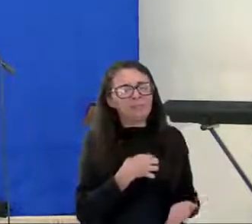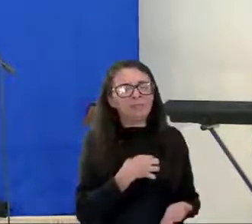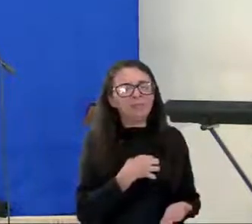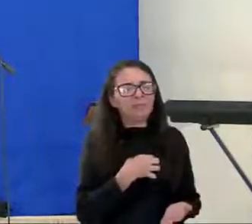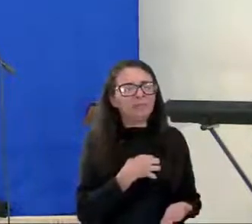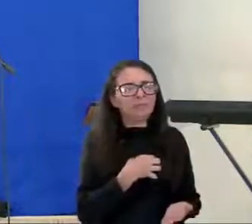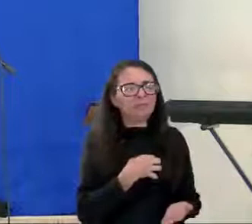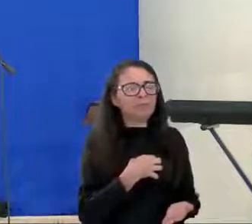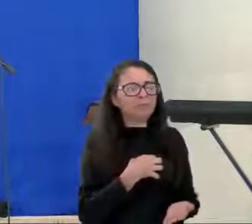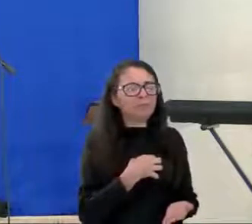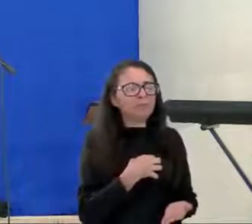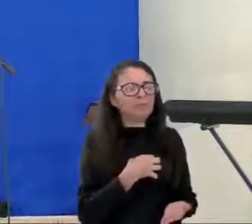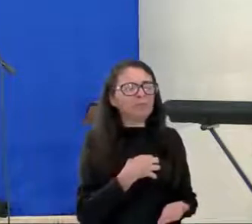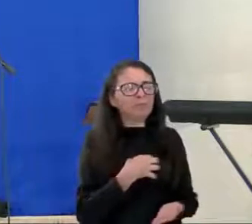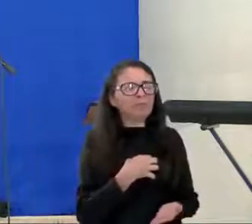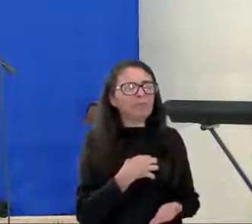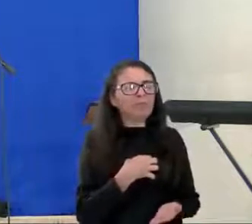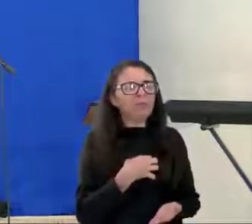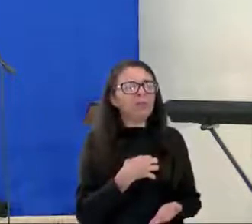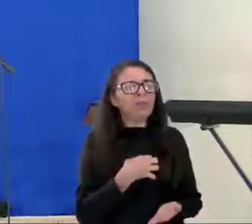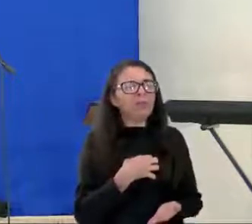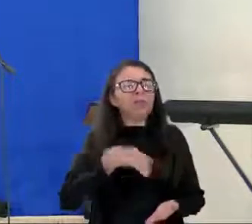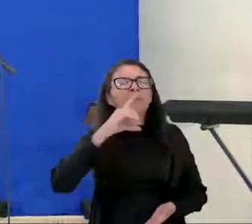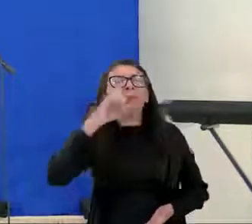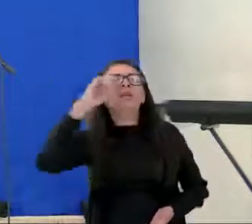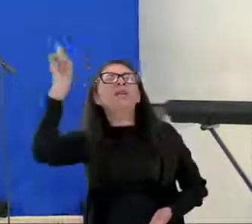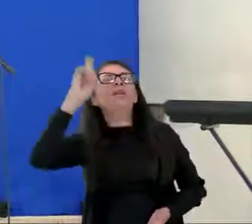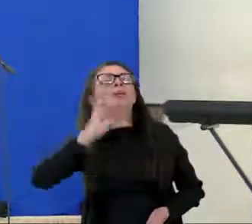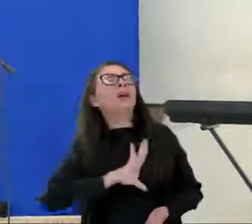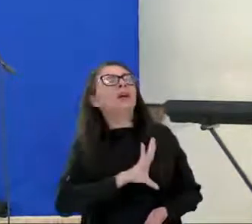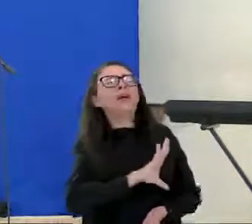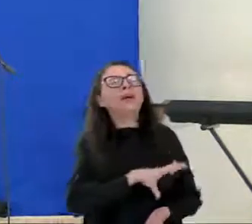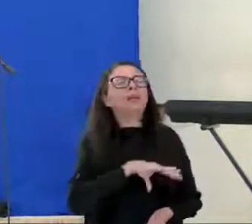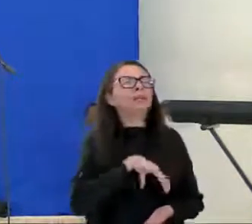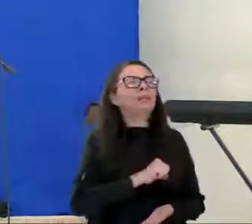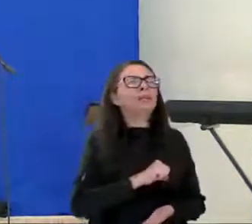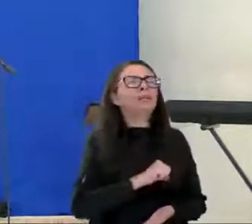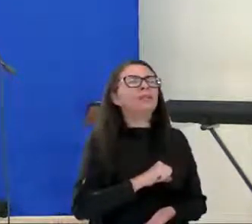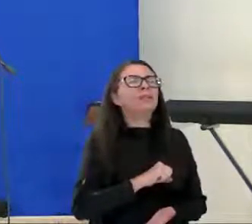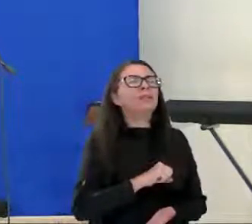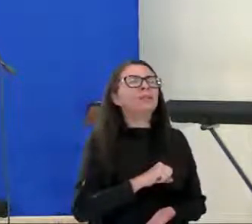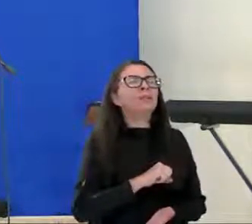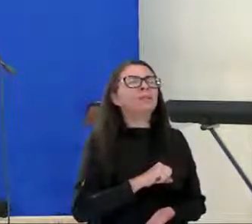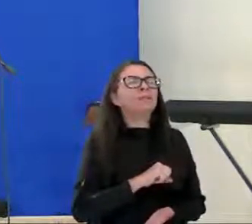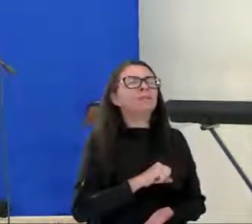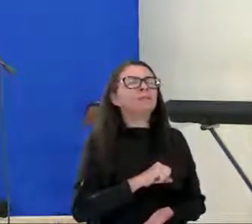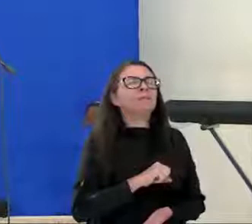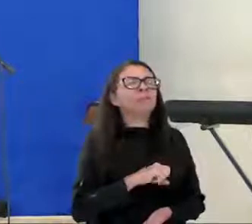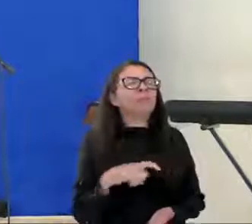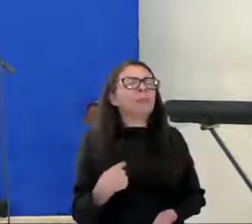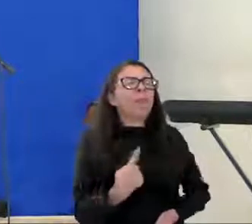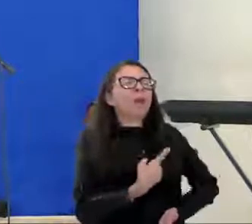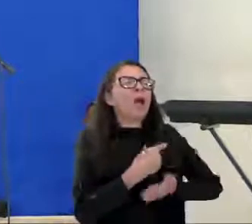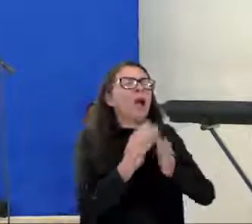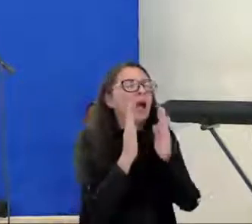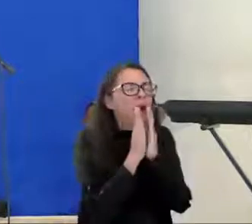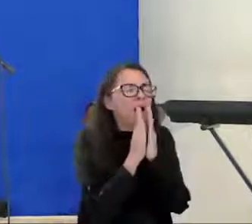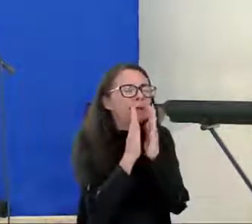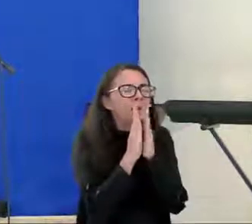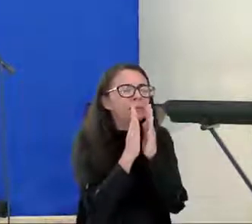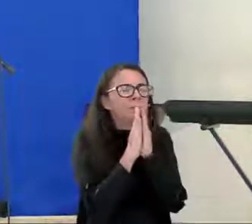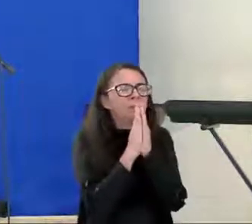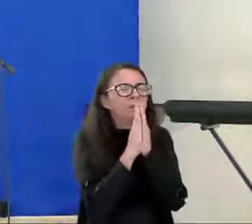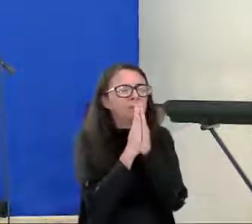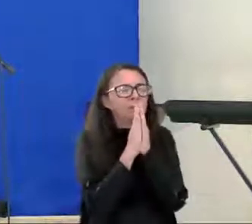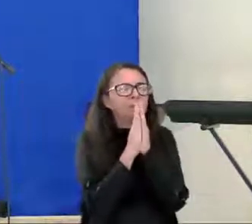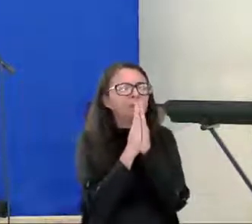Deus, também oramos aqui, me recordo agora da irmã Cida, mãe